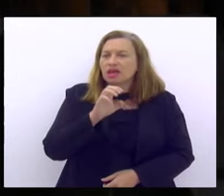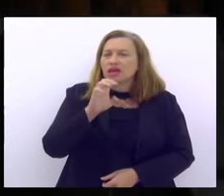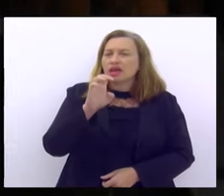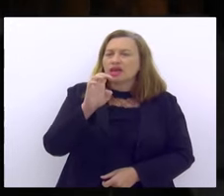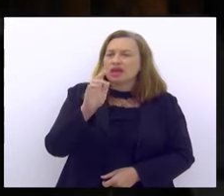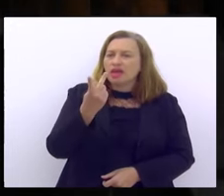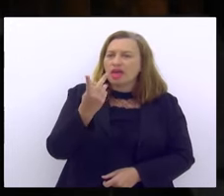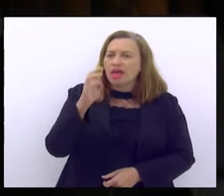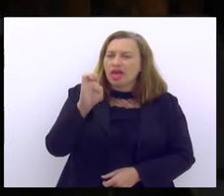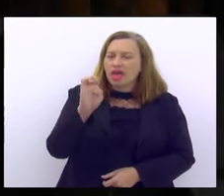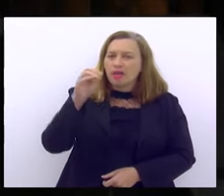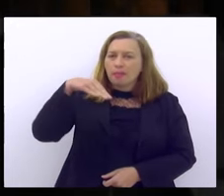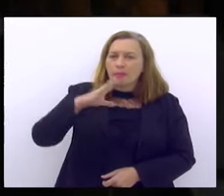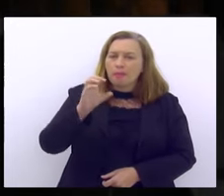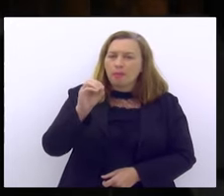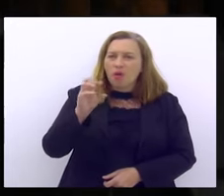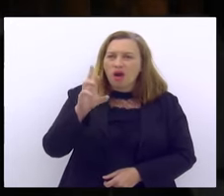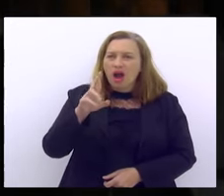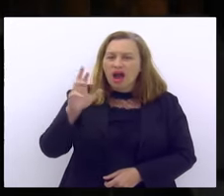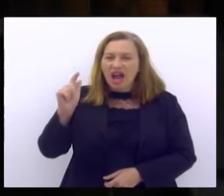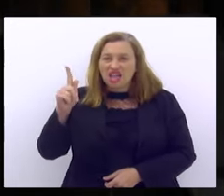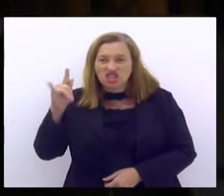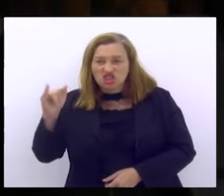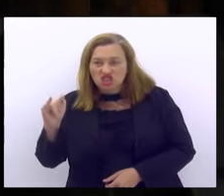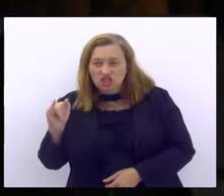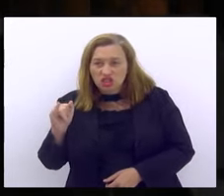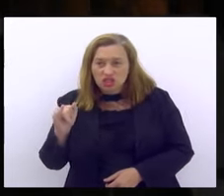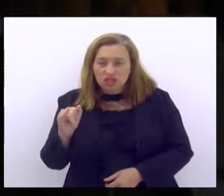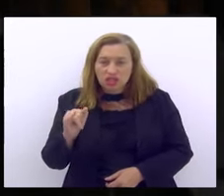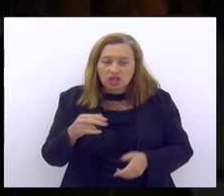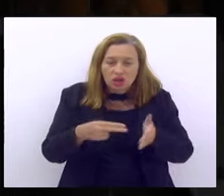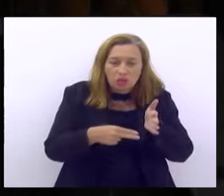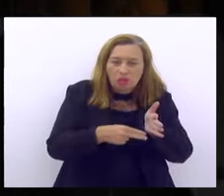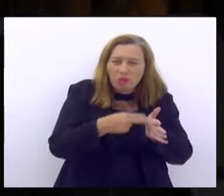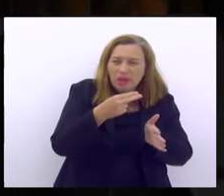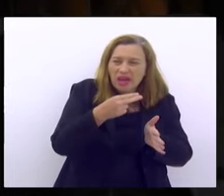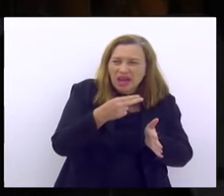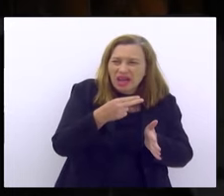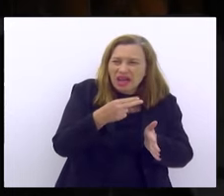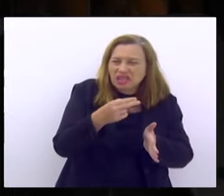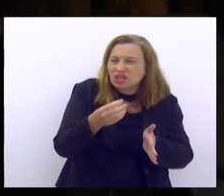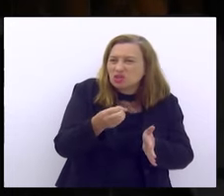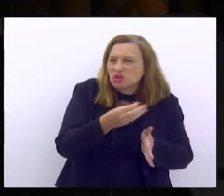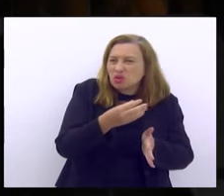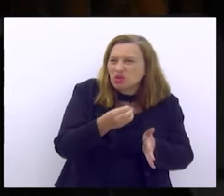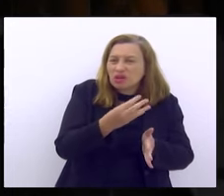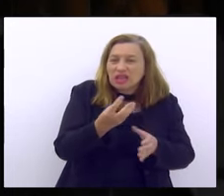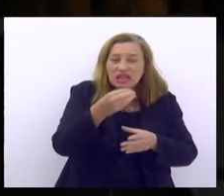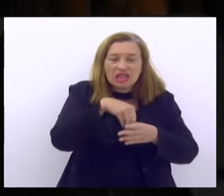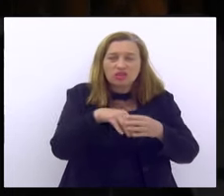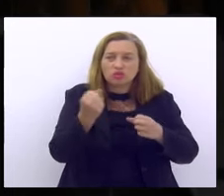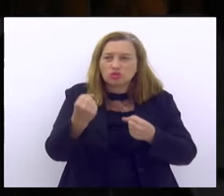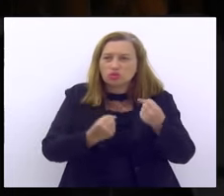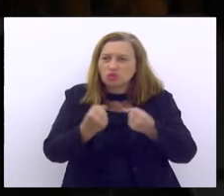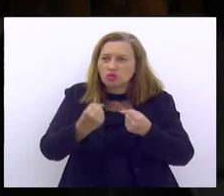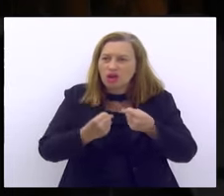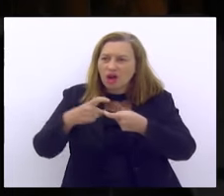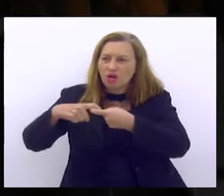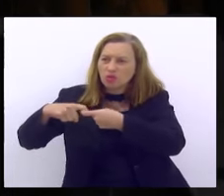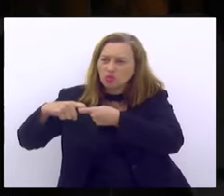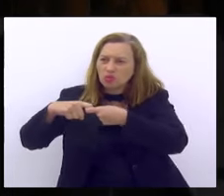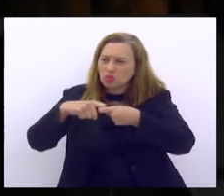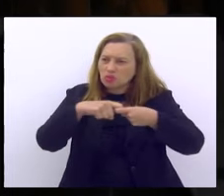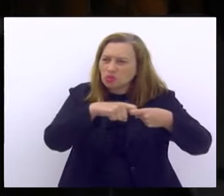de um reboque, uma mulher que tinha sido operada recentemente, estava dentro de um carro de transporte